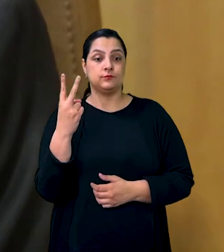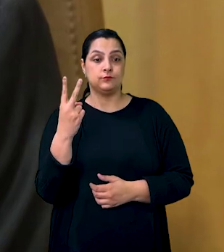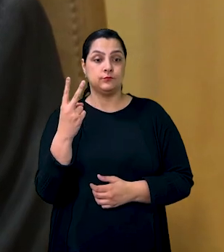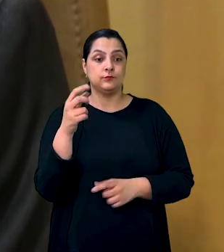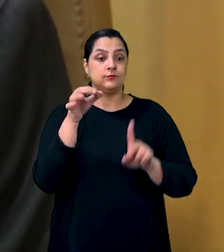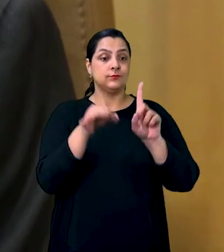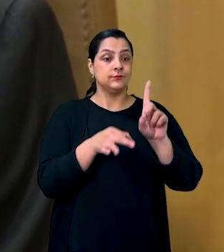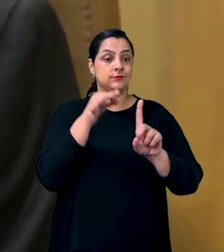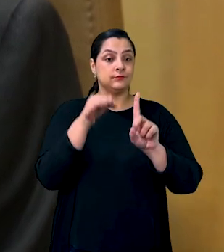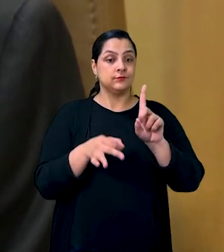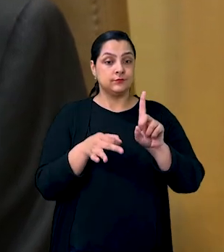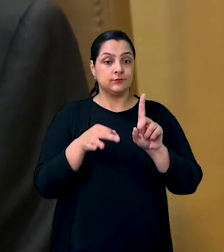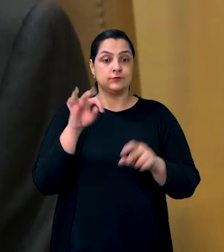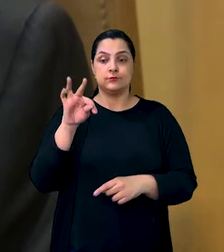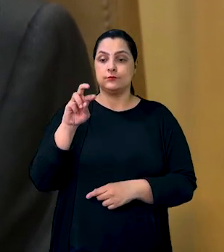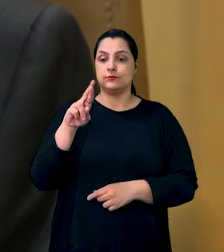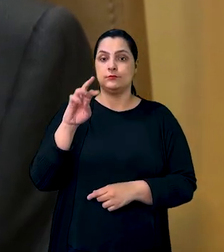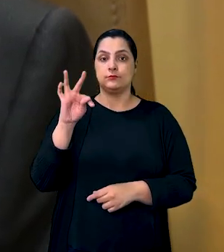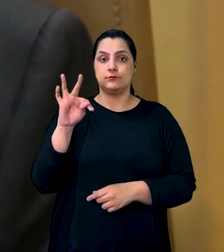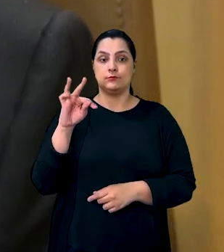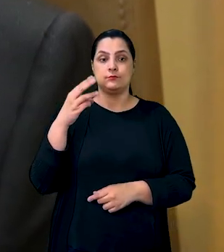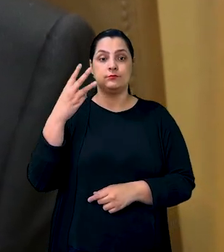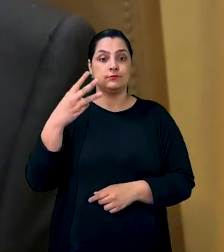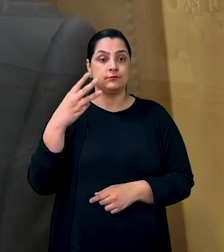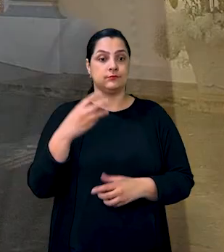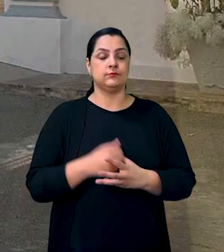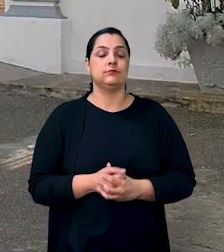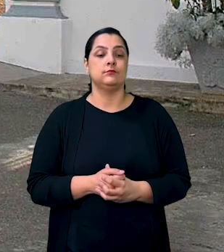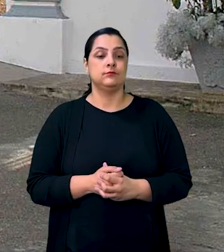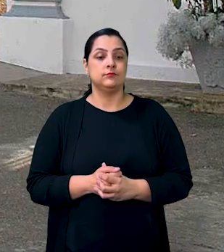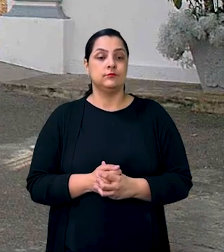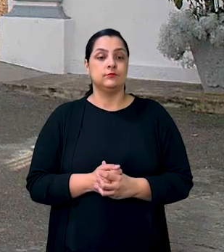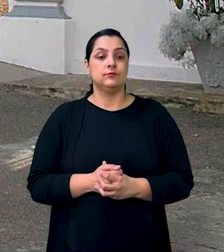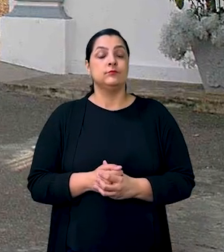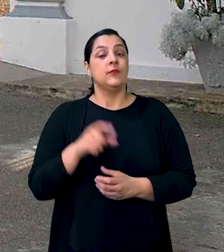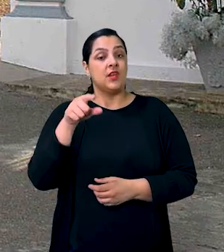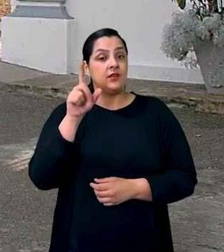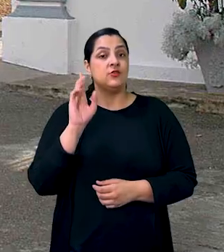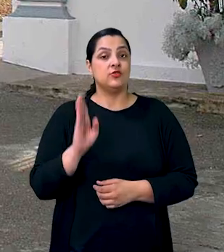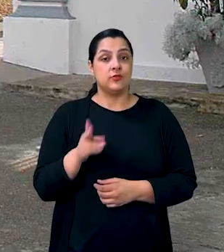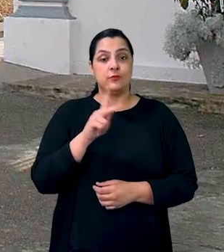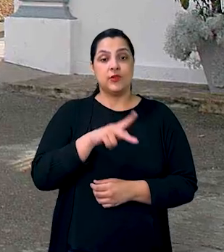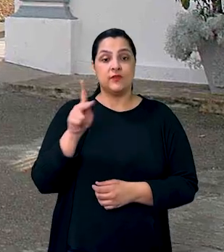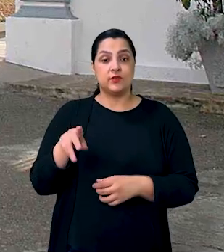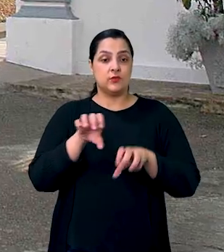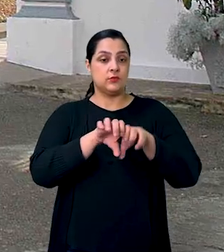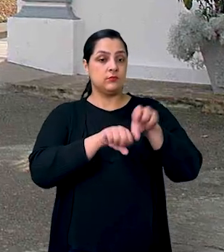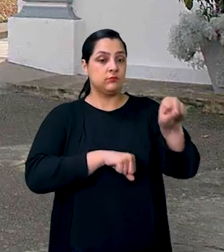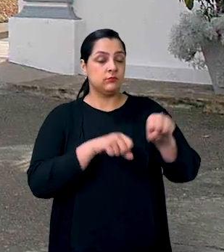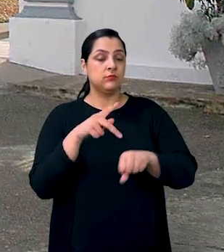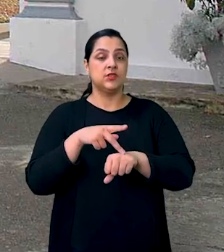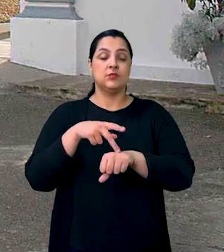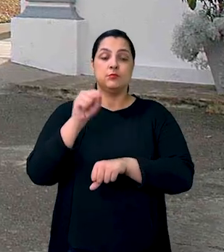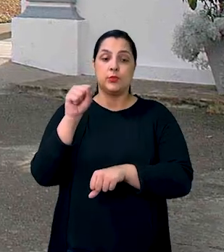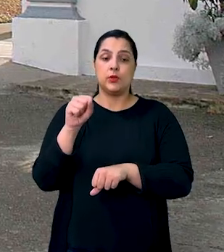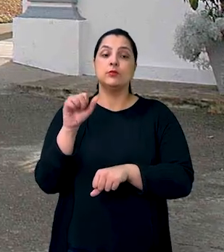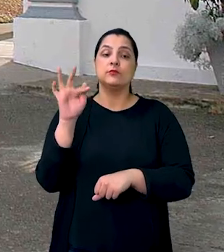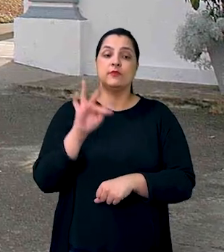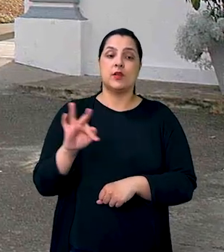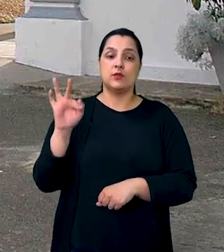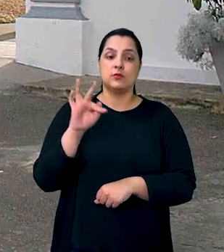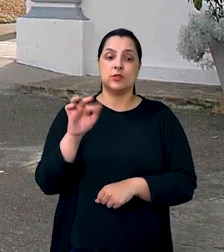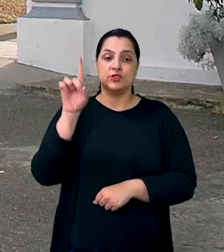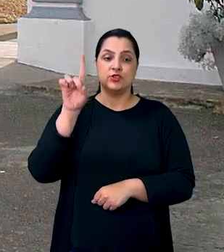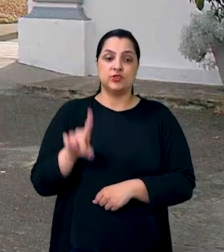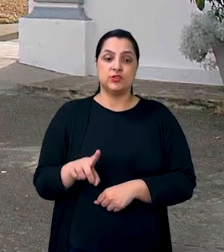foi promovido a desembargador do TRT da 3ª Região. José Roberto Freire Pimenta foi professor de graduação e pós-graduação